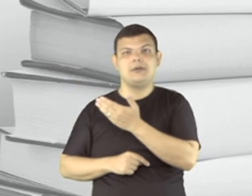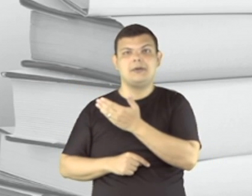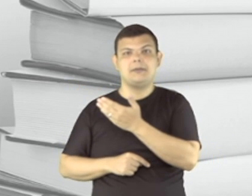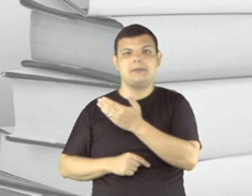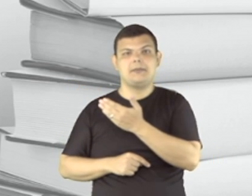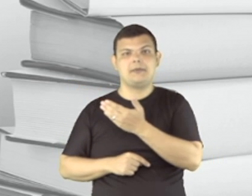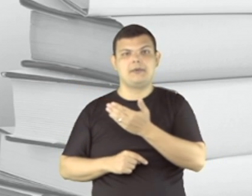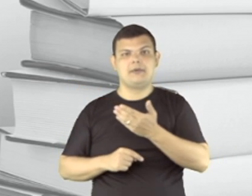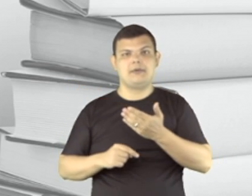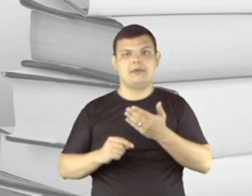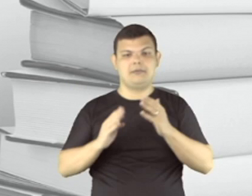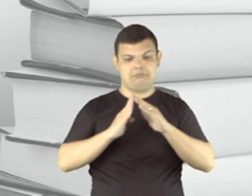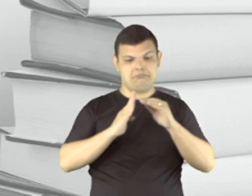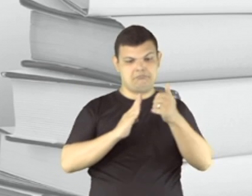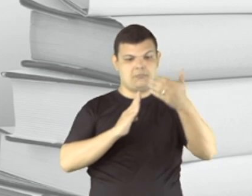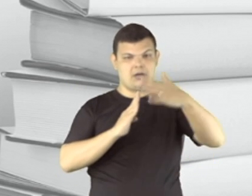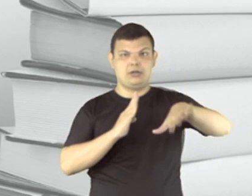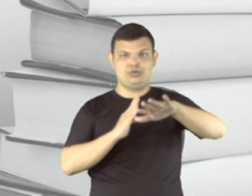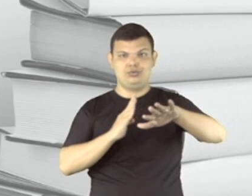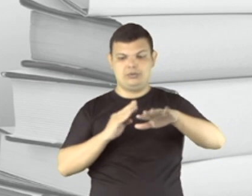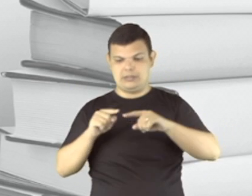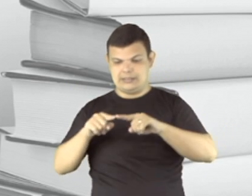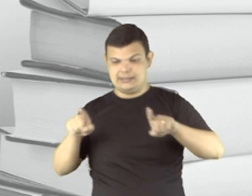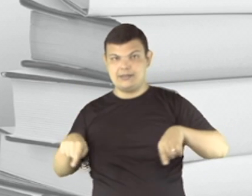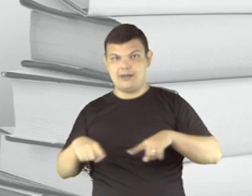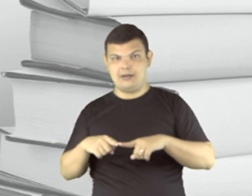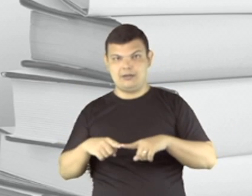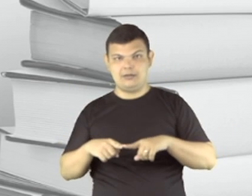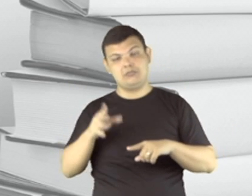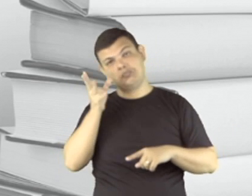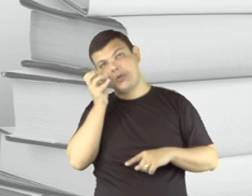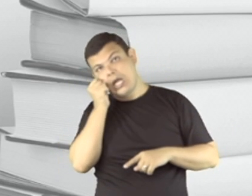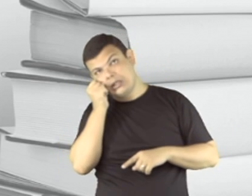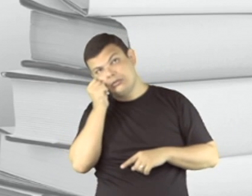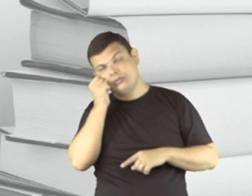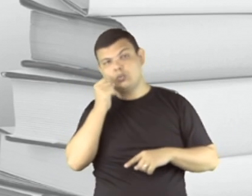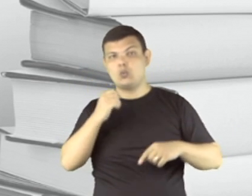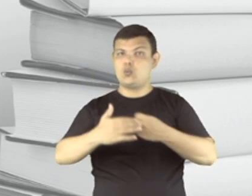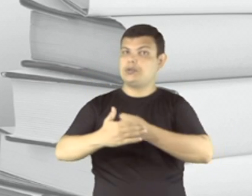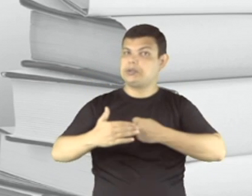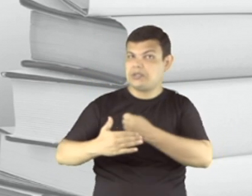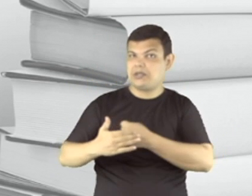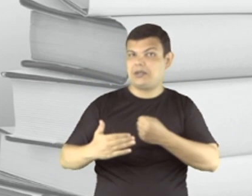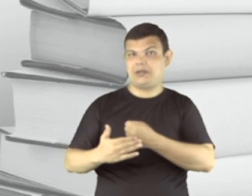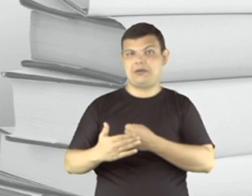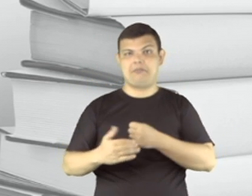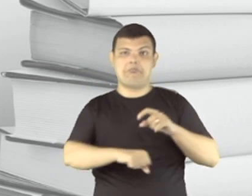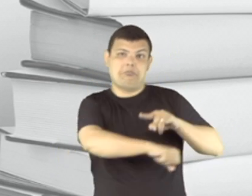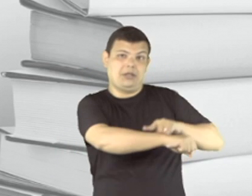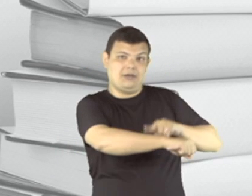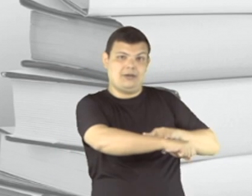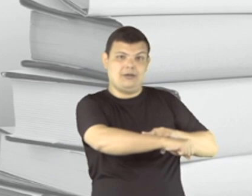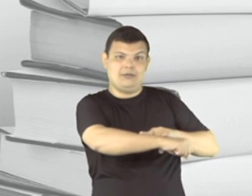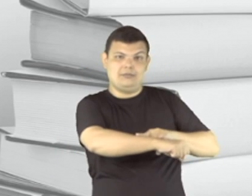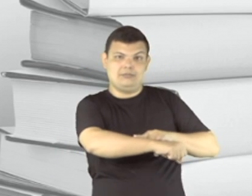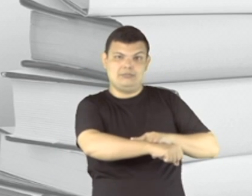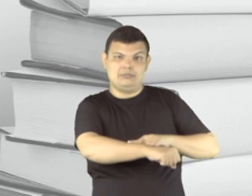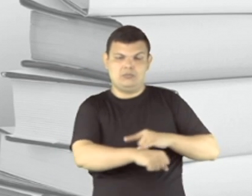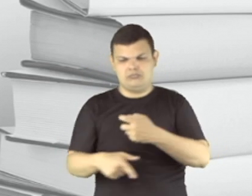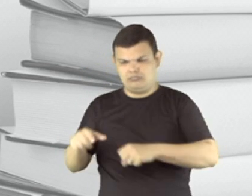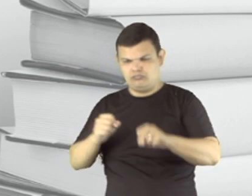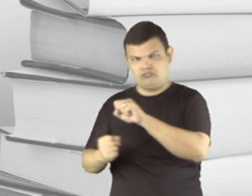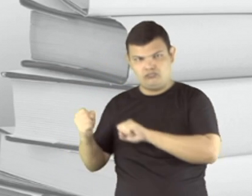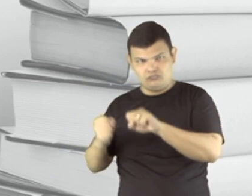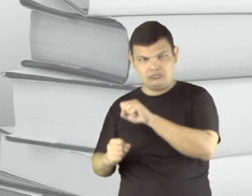aqui pátio, sala, quarto, cozinha, banheiro e área de